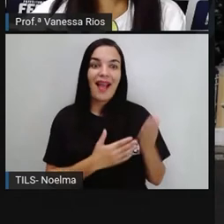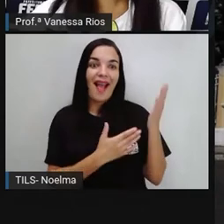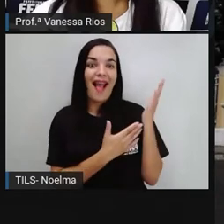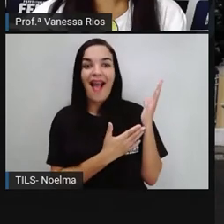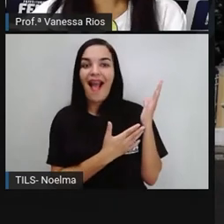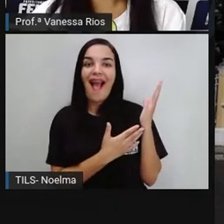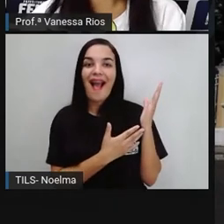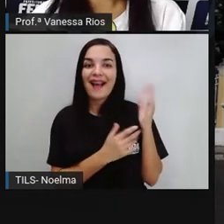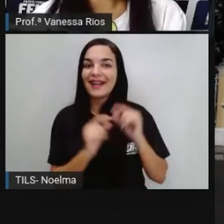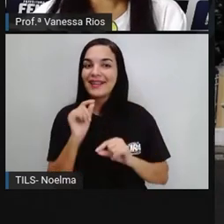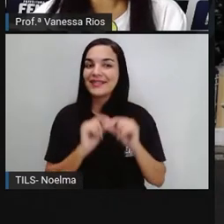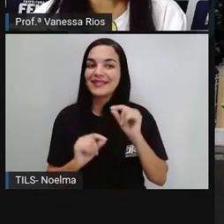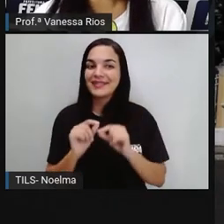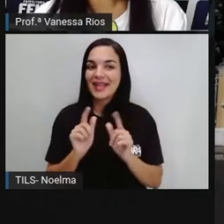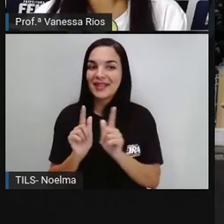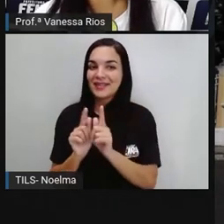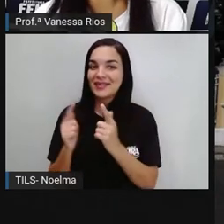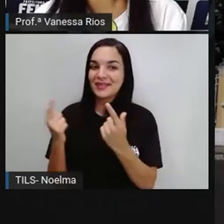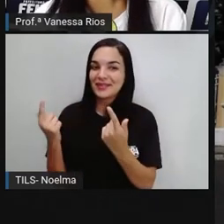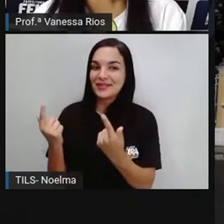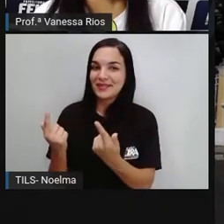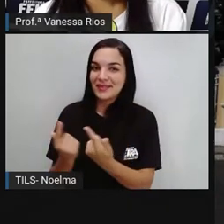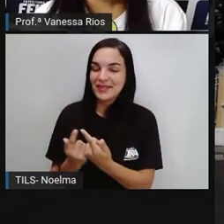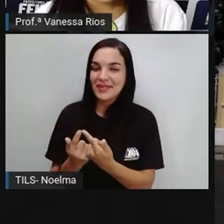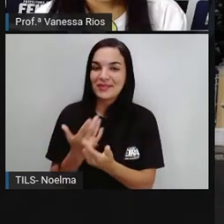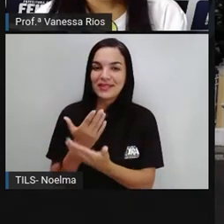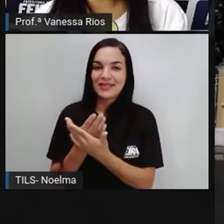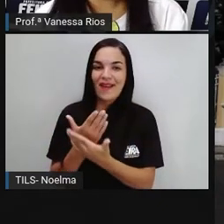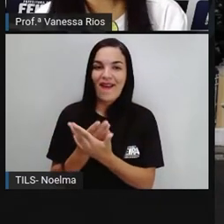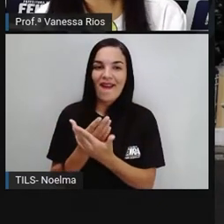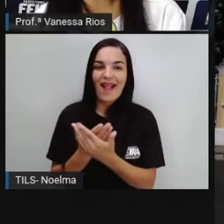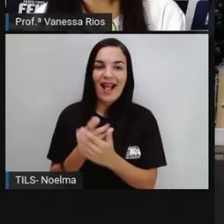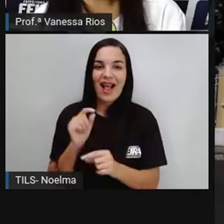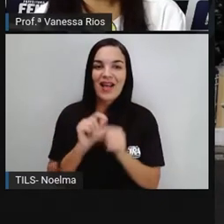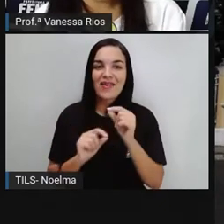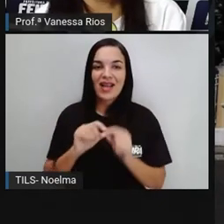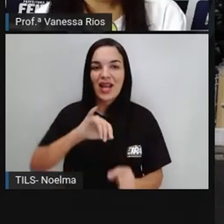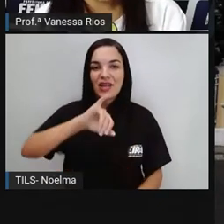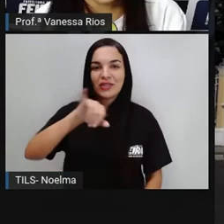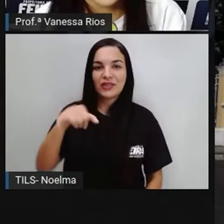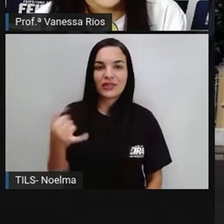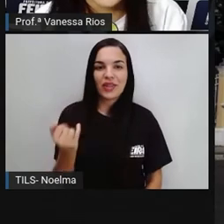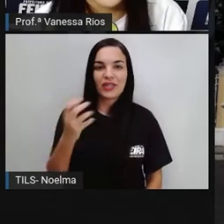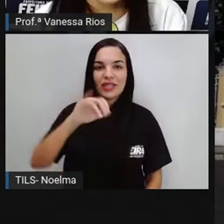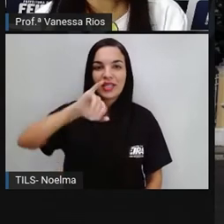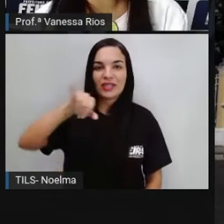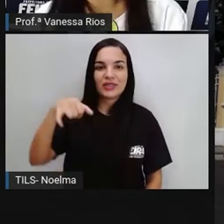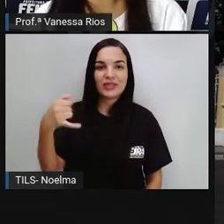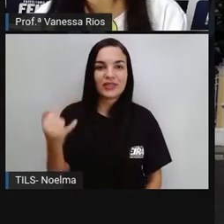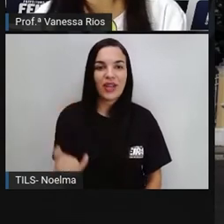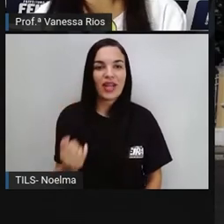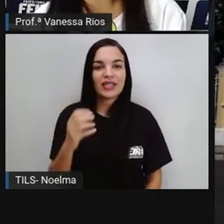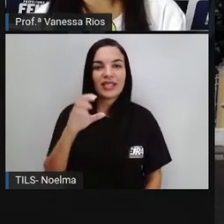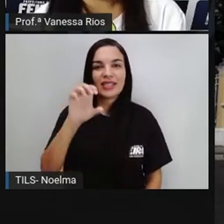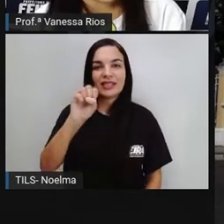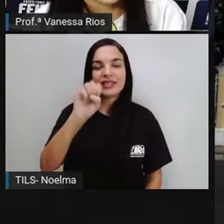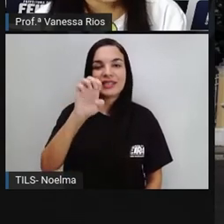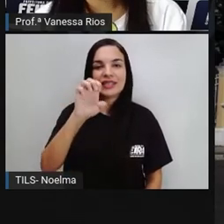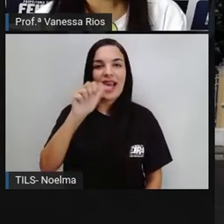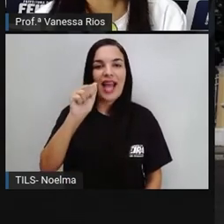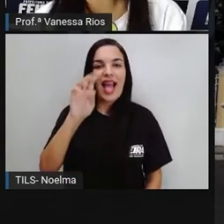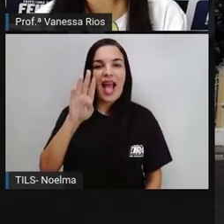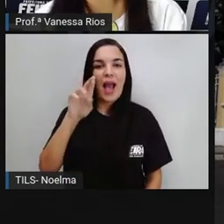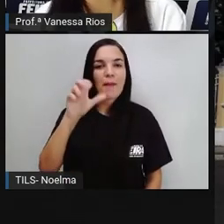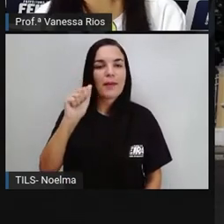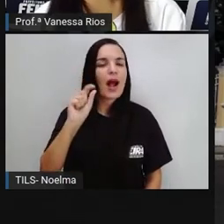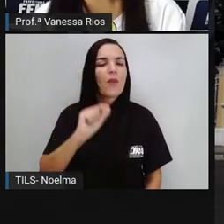tempo. E aqui o prédio do grupo escolar JJ Seabra, e que atualmente funciona aí o Cuca, né? Com as suas aulas de